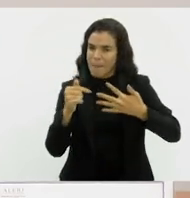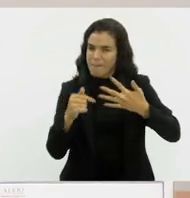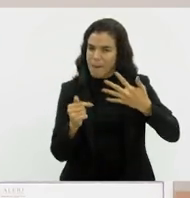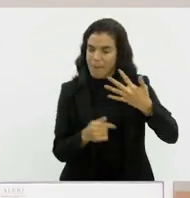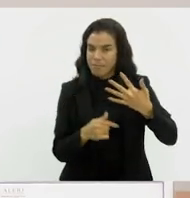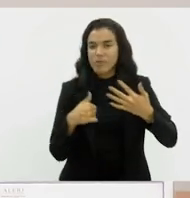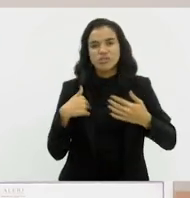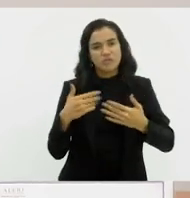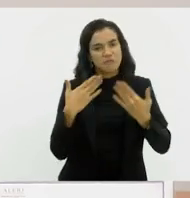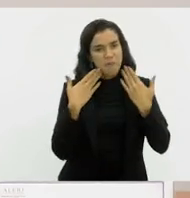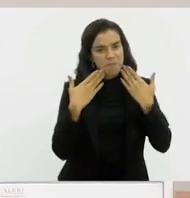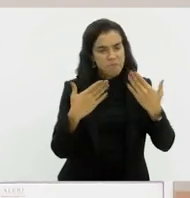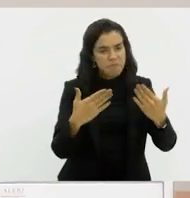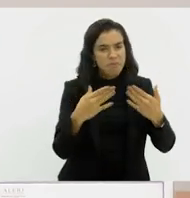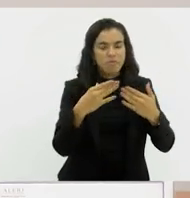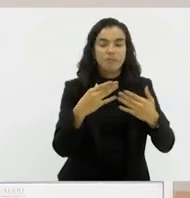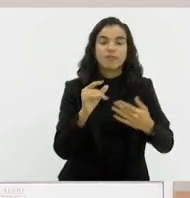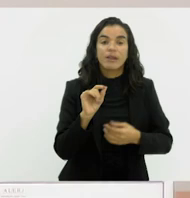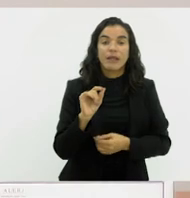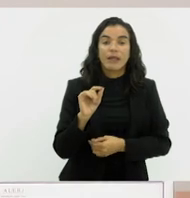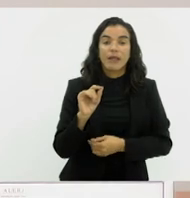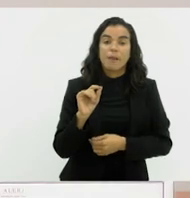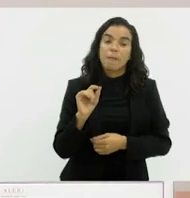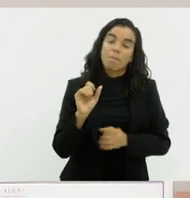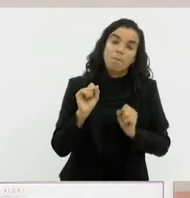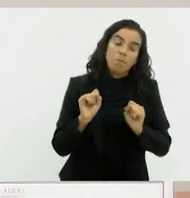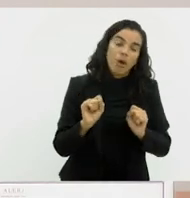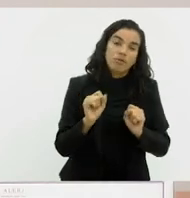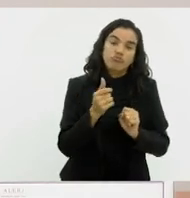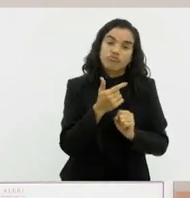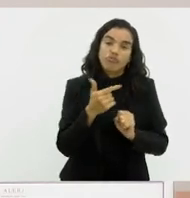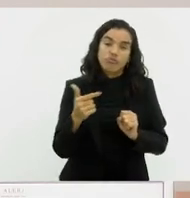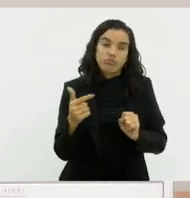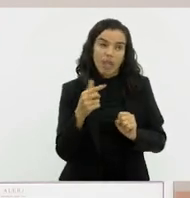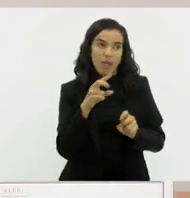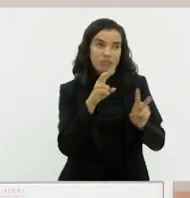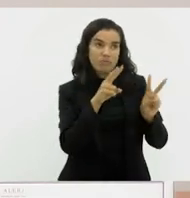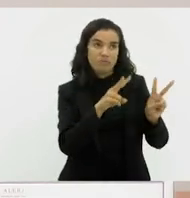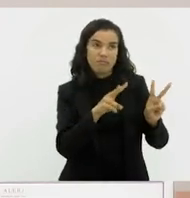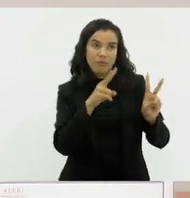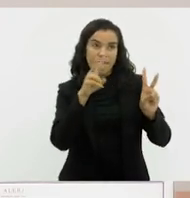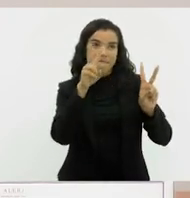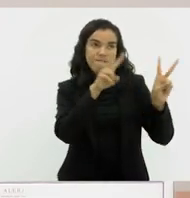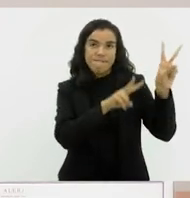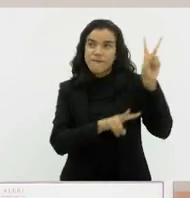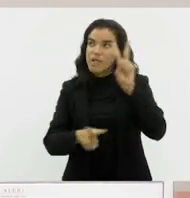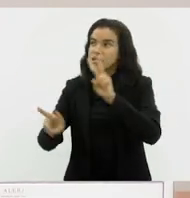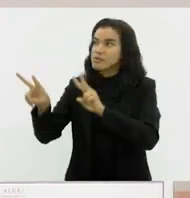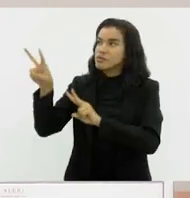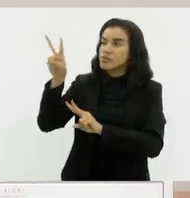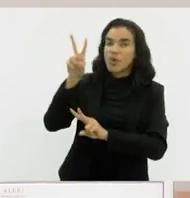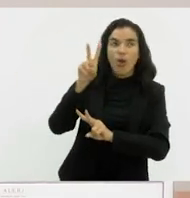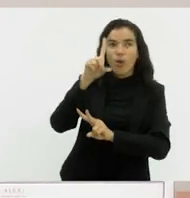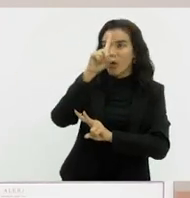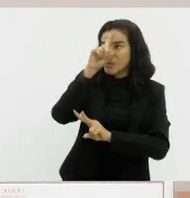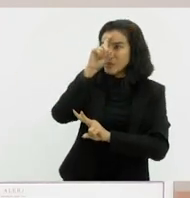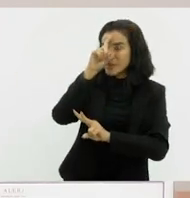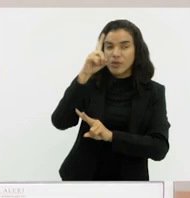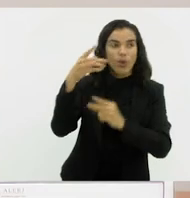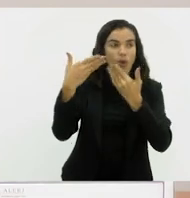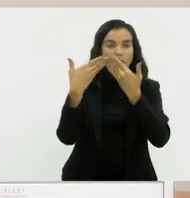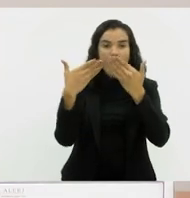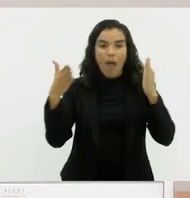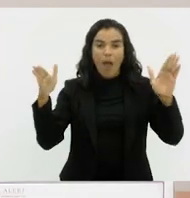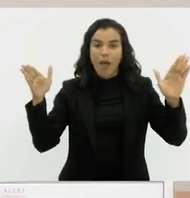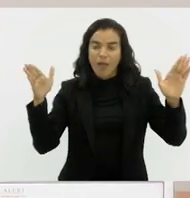vai se manifestar é que ele pode não ter aquela leitura de uma unidade hospitalar voltada para o meio aberto,